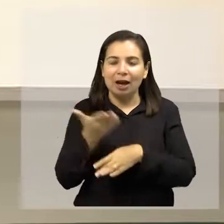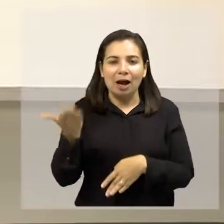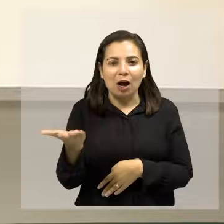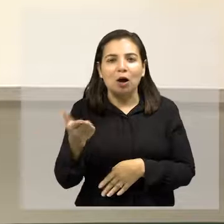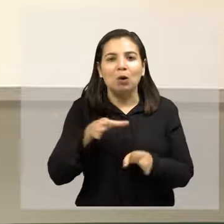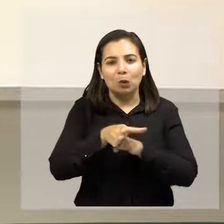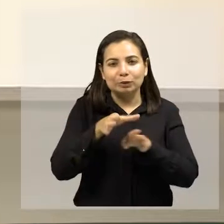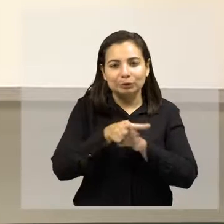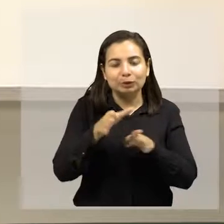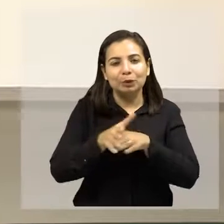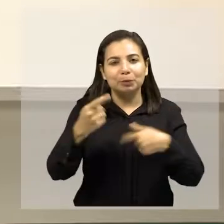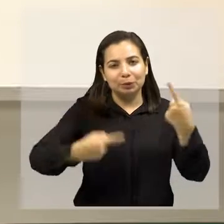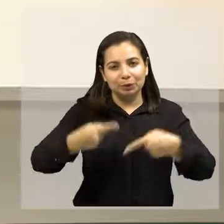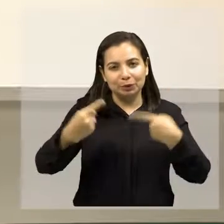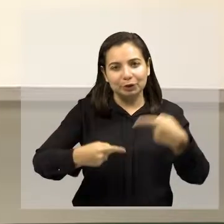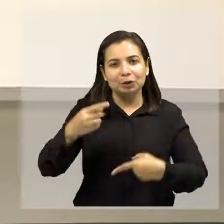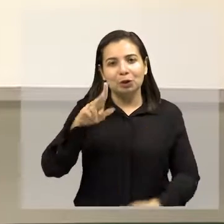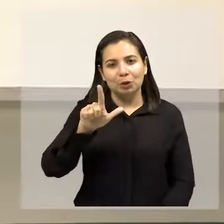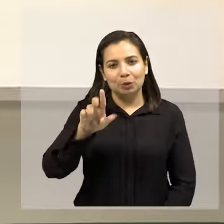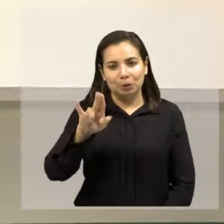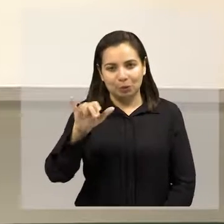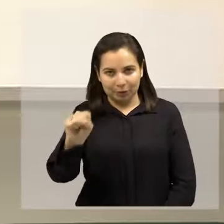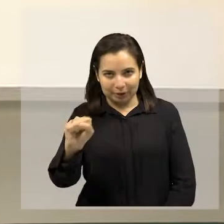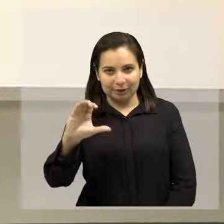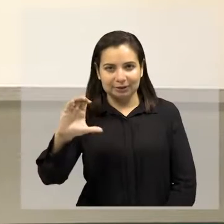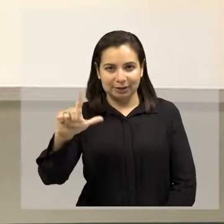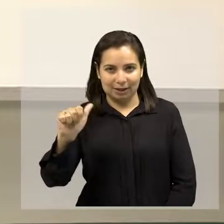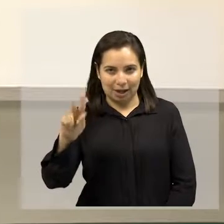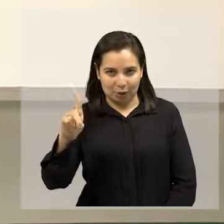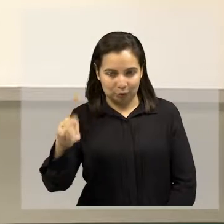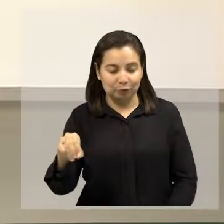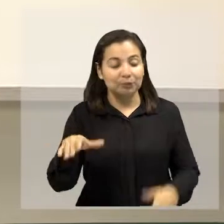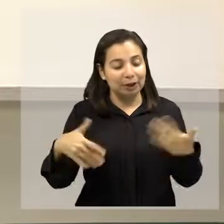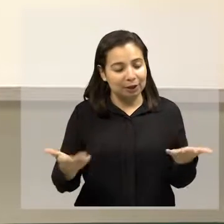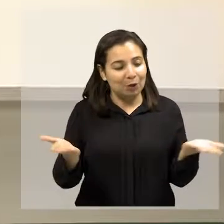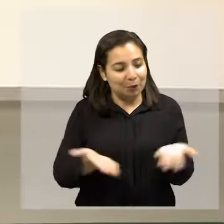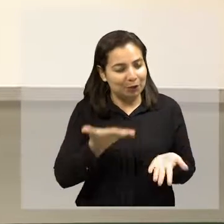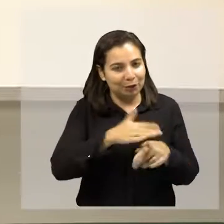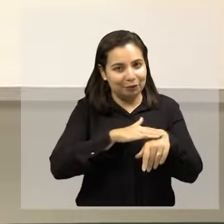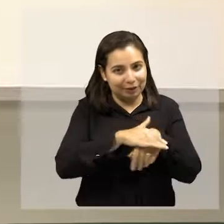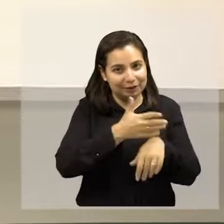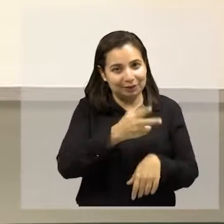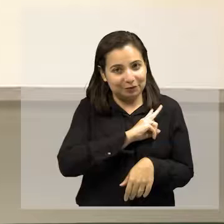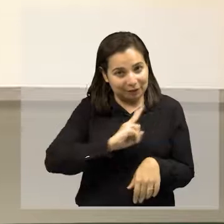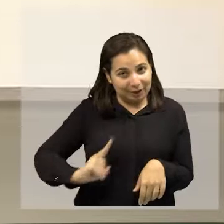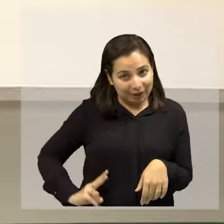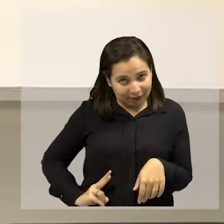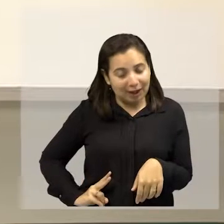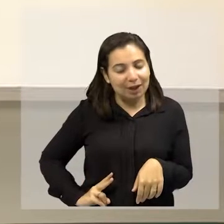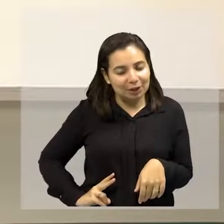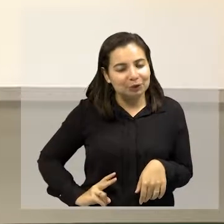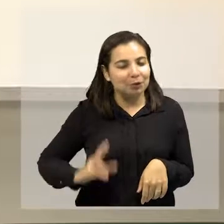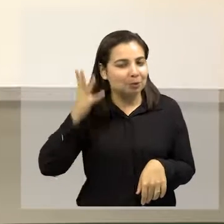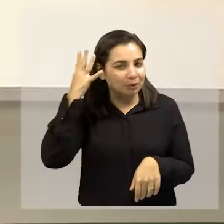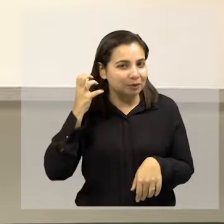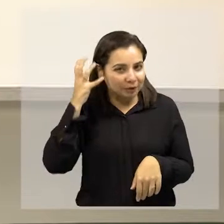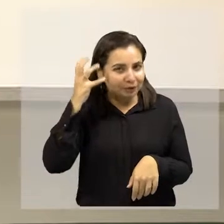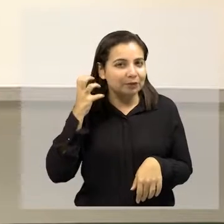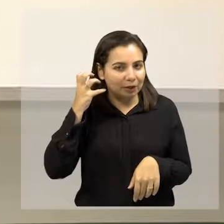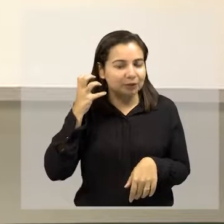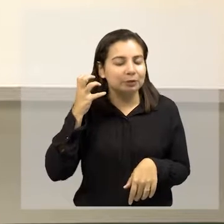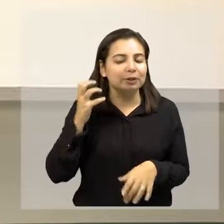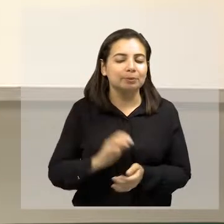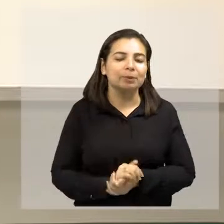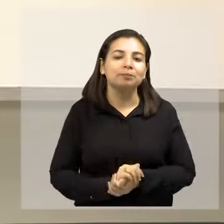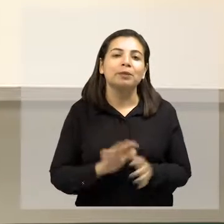Ferreira Barbosa. E estamos conversando com o vereador Evaldo Lima, do PCdoB. Vereador, o senhor tem feito